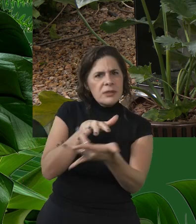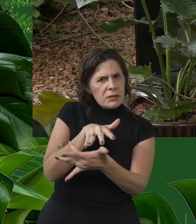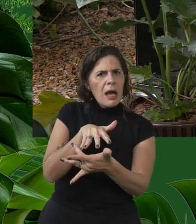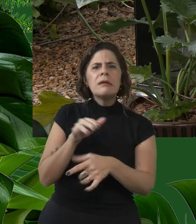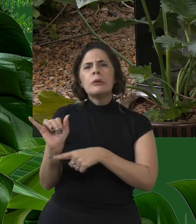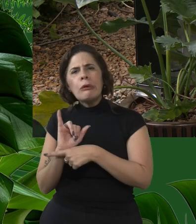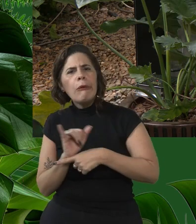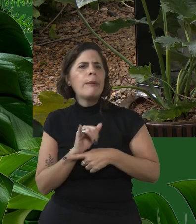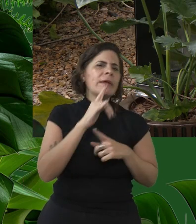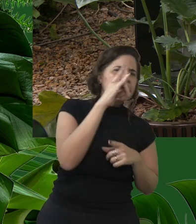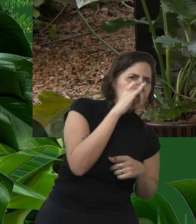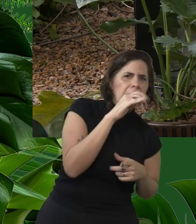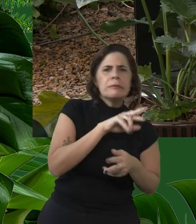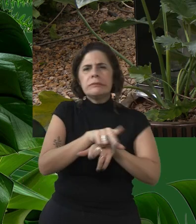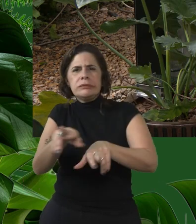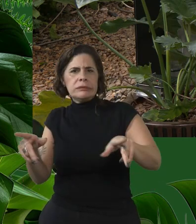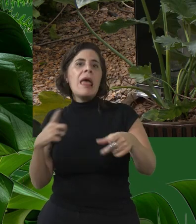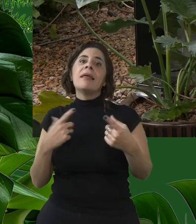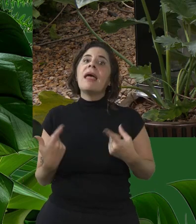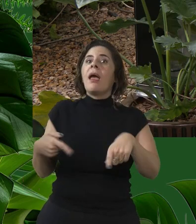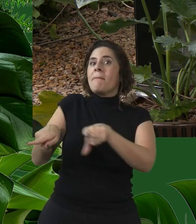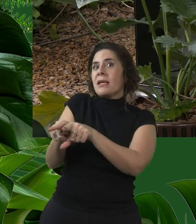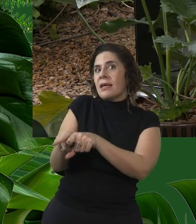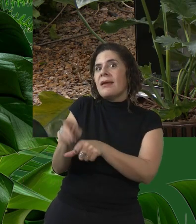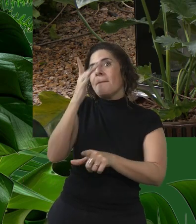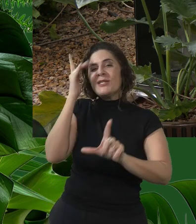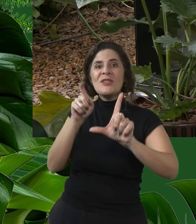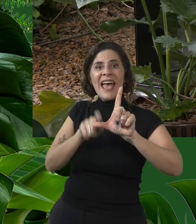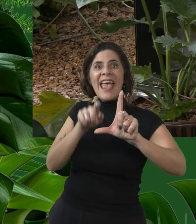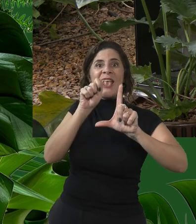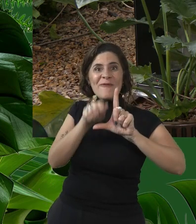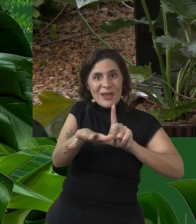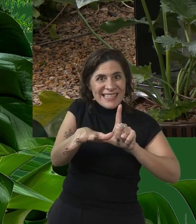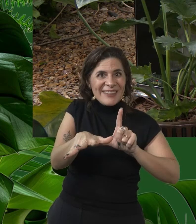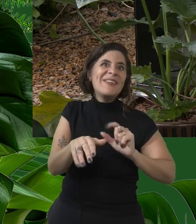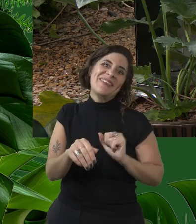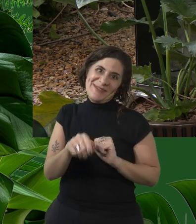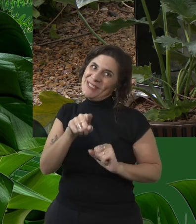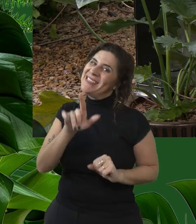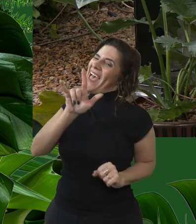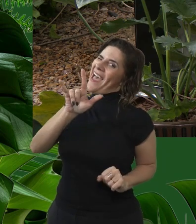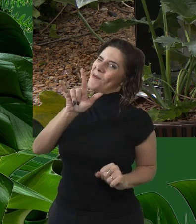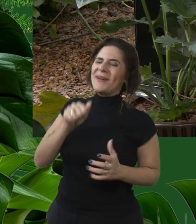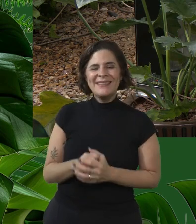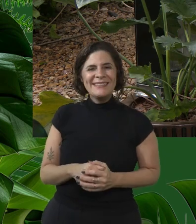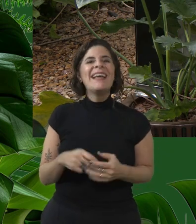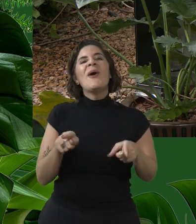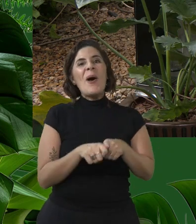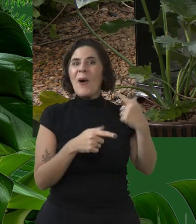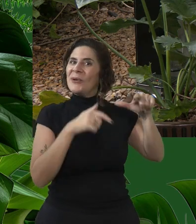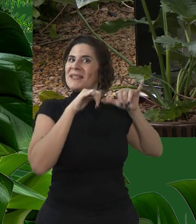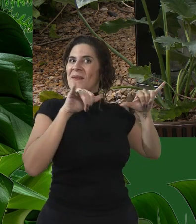outros convidados, a gente vai ter collab com grandes influenciadores que vocês amam, gente que já participou aqui também em outras campanhas com a Fundação, tá